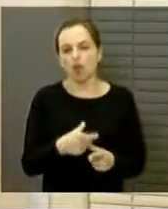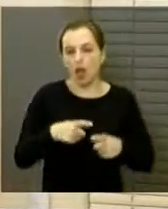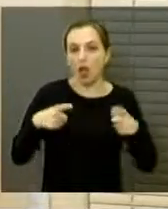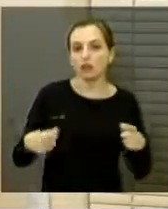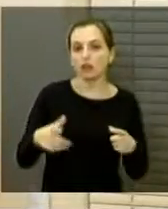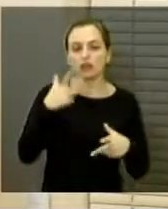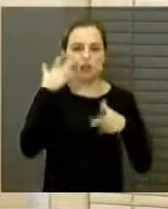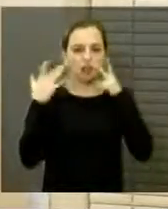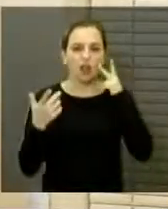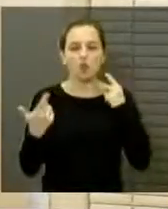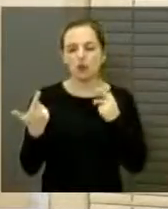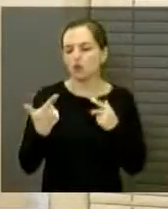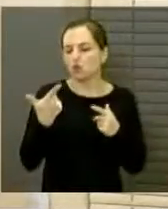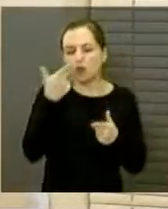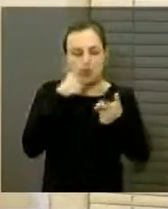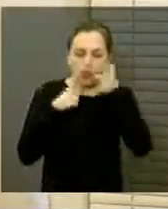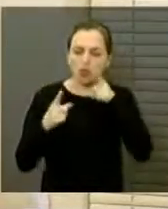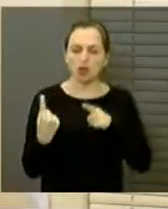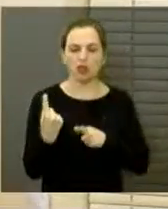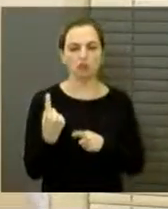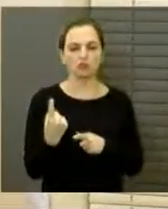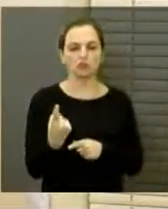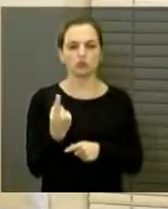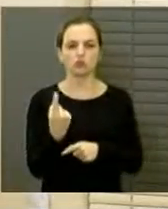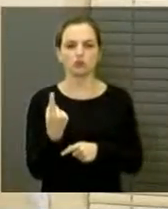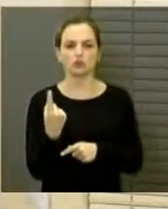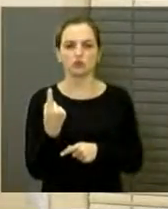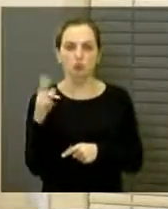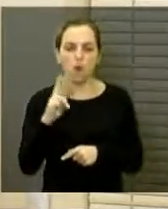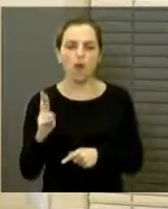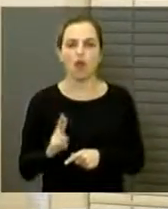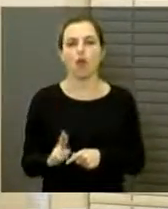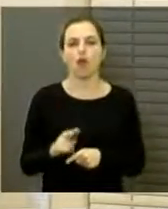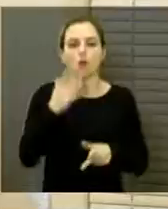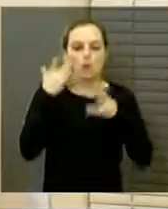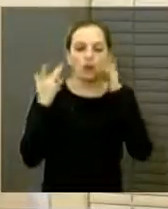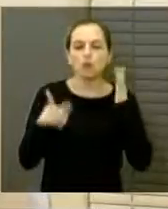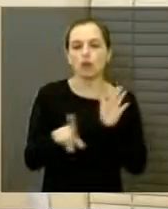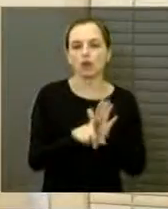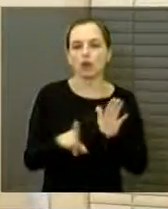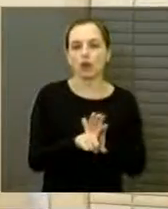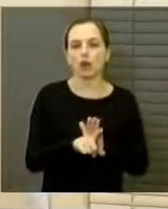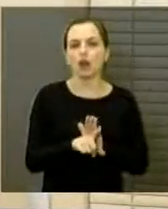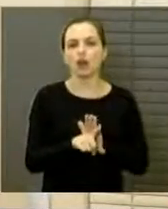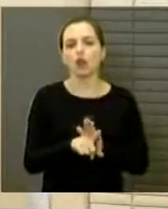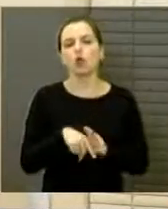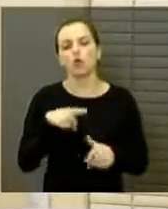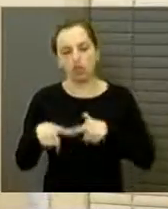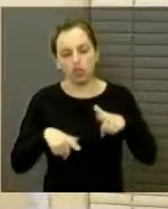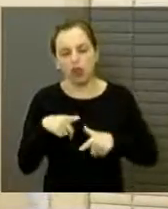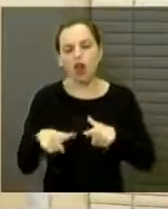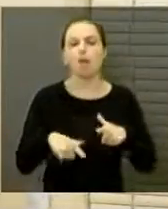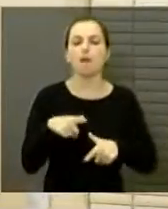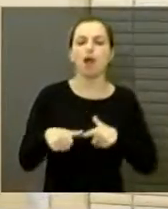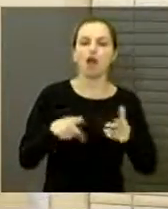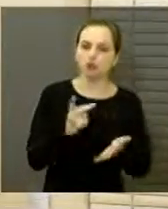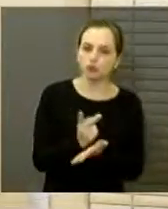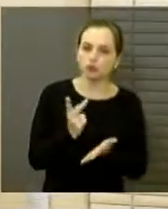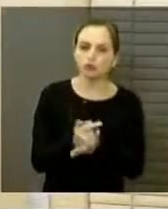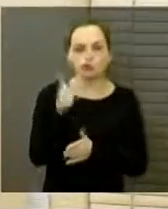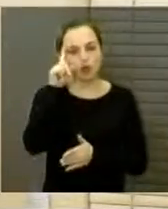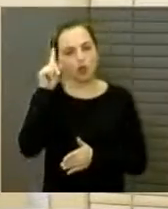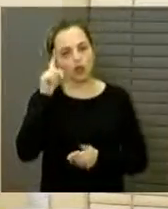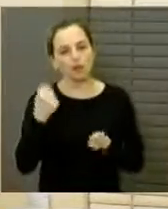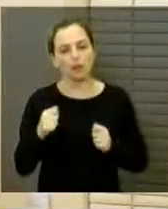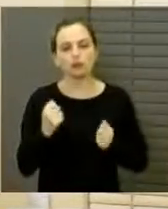sequer consegue captar R$1 pela Lei Rouanet. Essa que é a verdade. Os artistas pequenos, aqueles que estão no dia a dia ralando e que precisam do